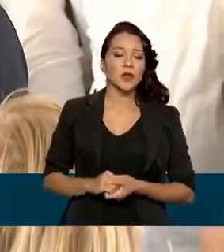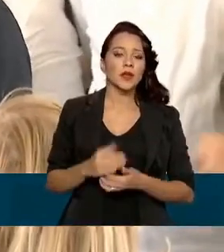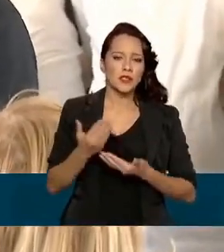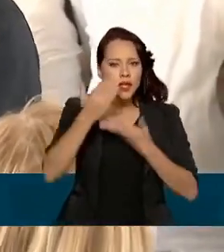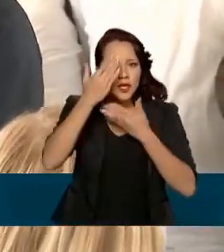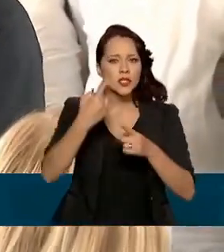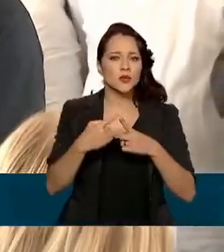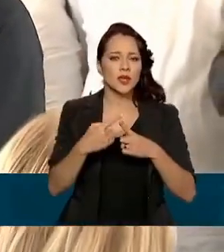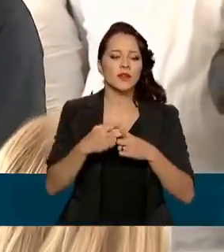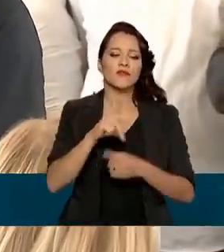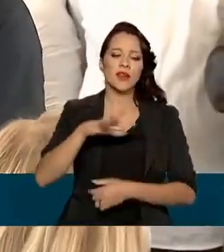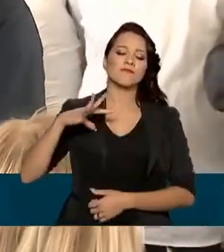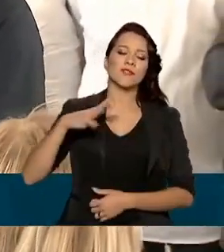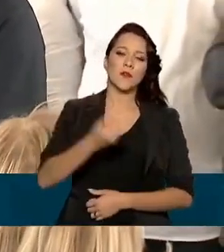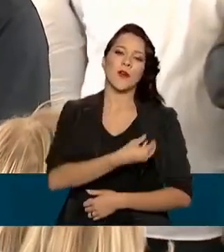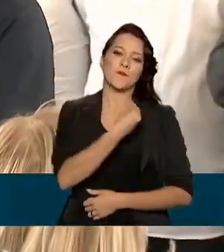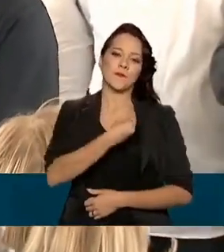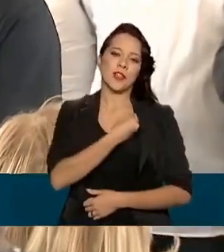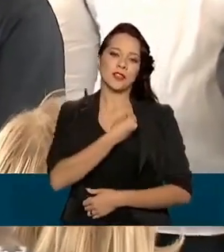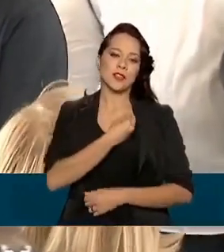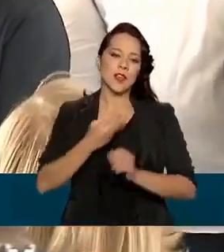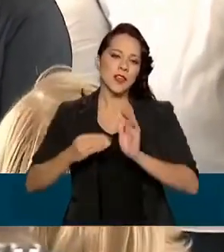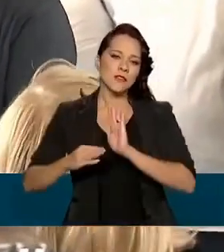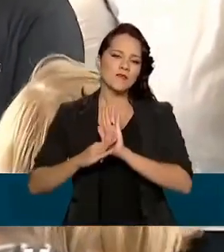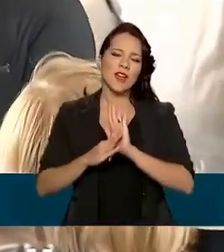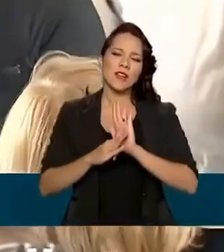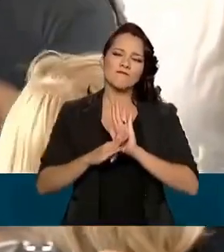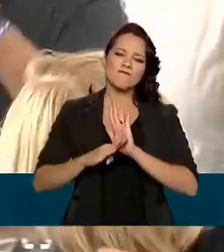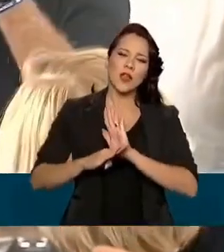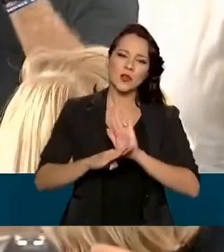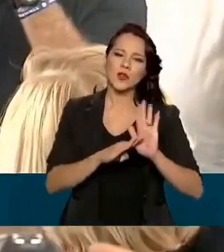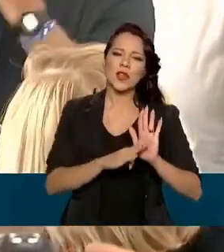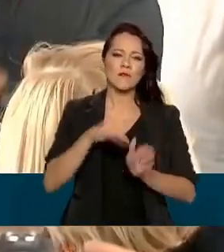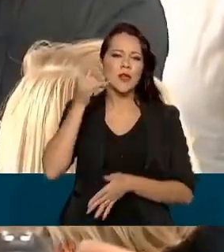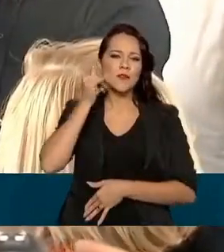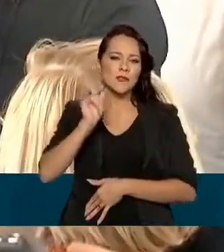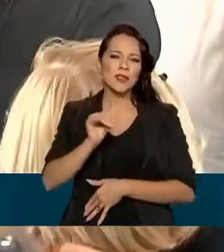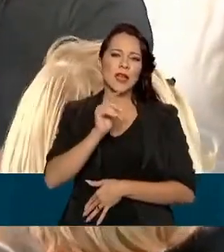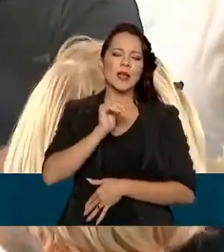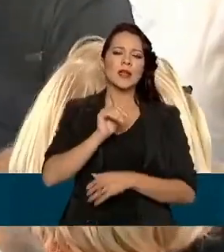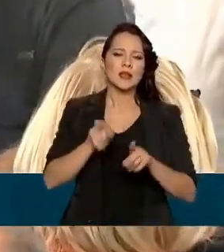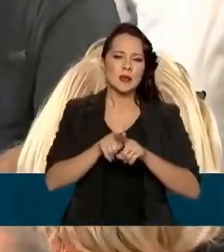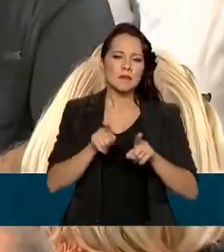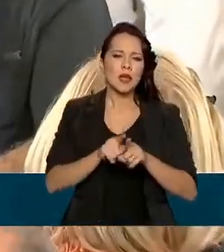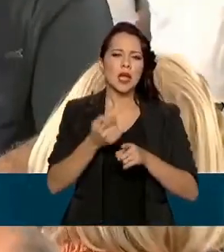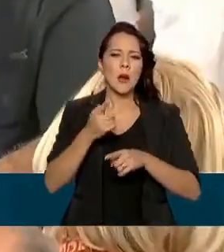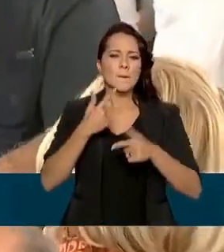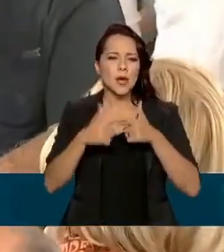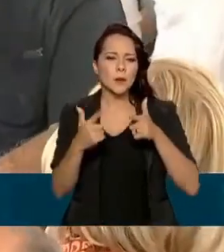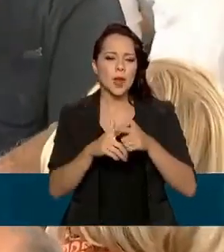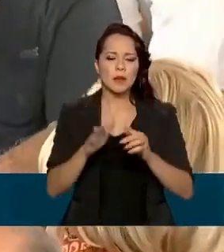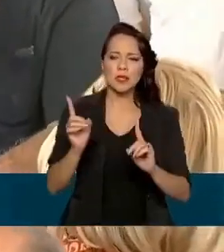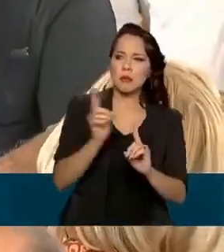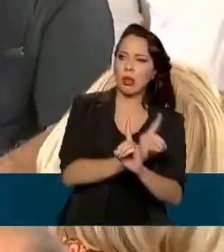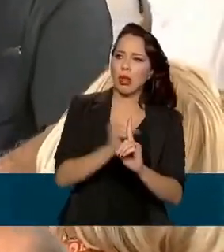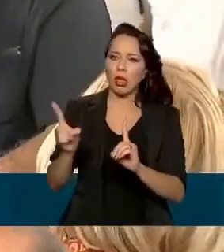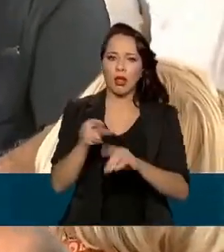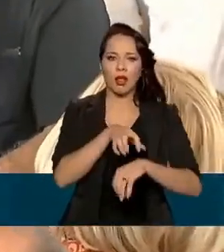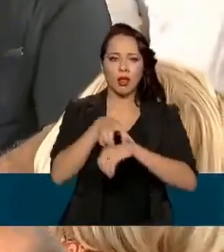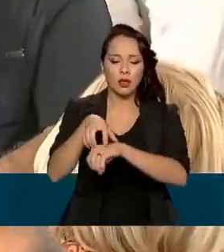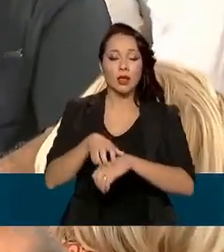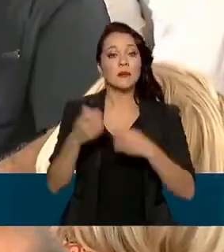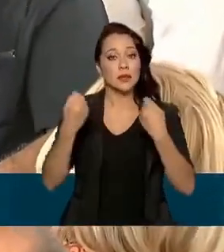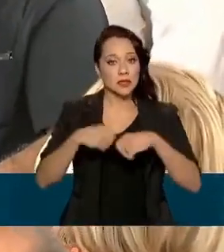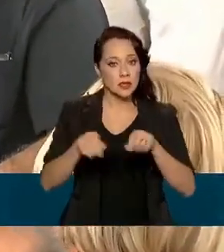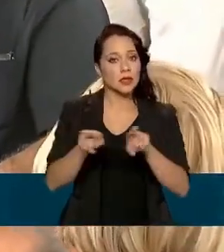porque salvará vidas e poupará muito sacrifício no tocante a deslocamentos. Também tem que se falar em